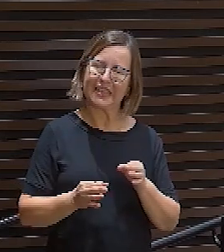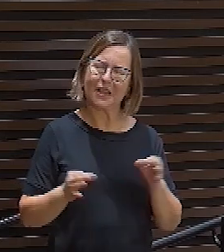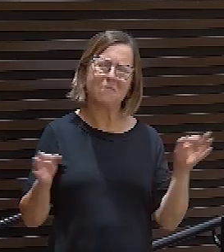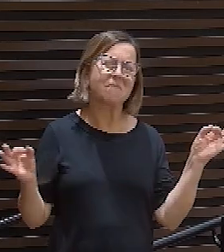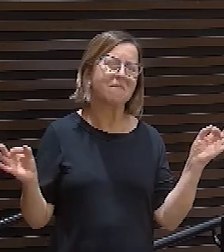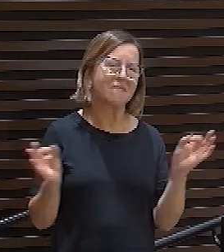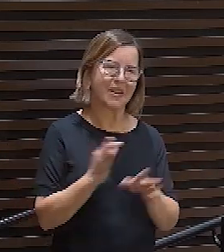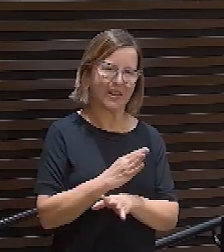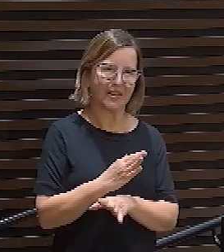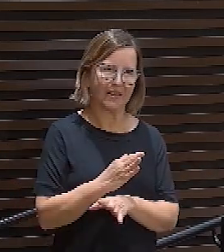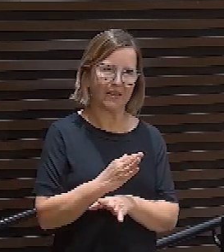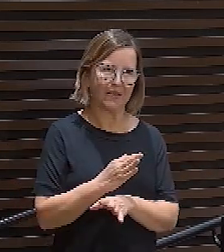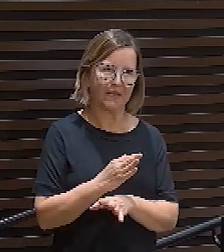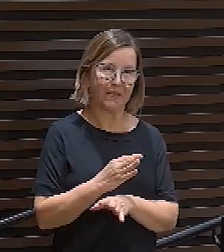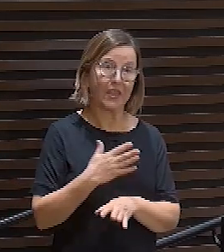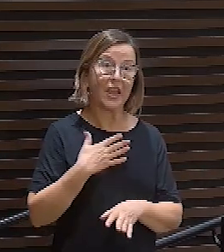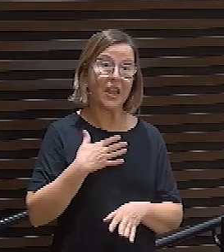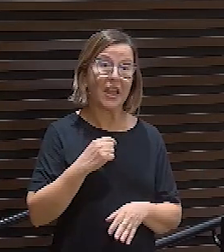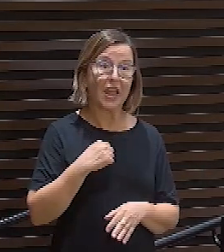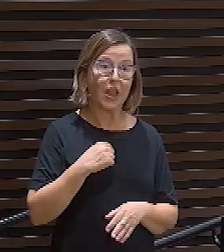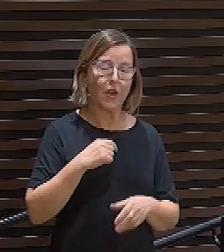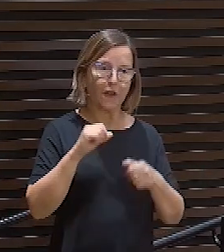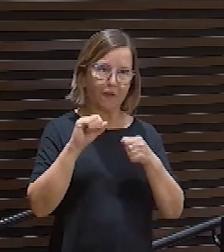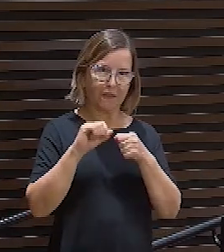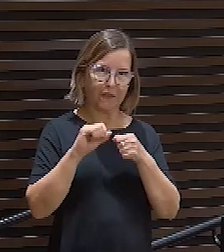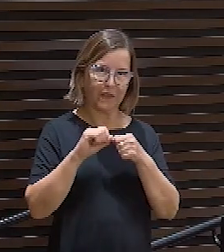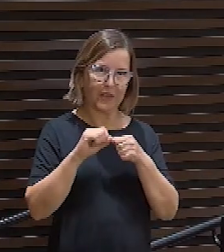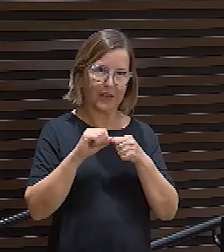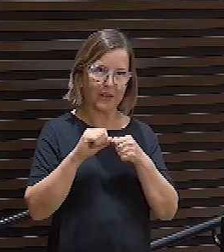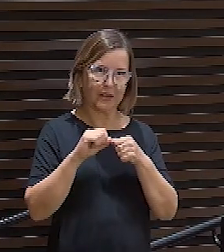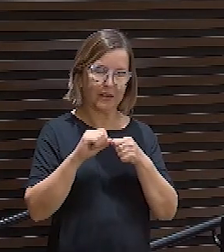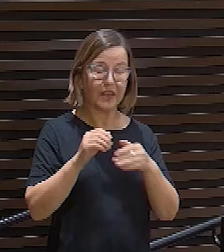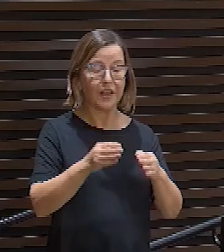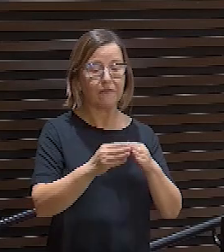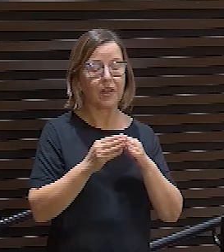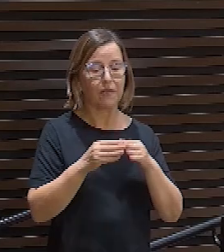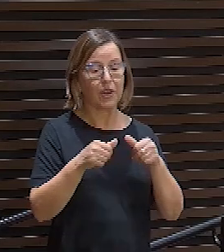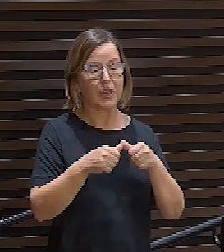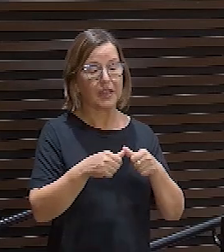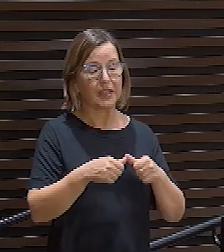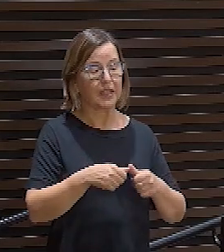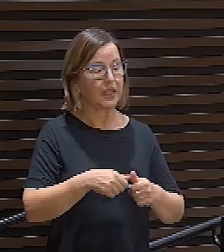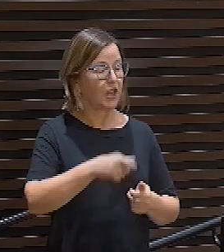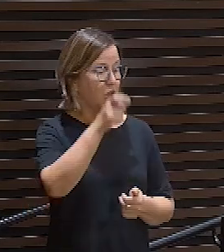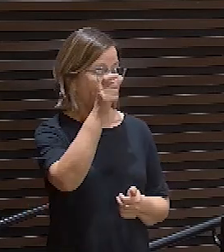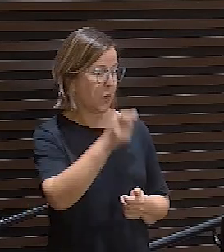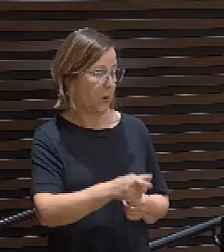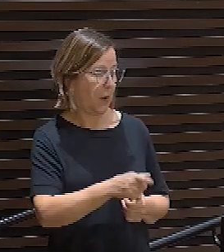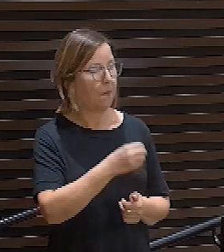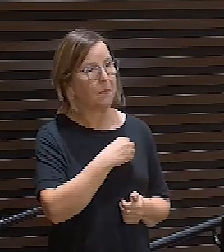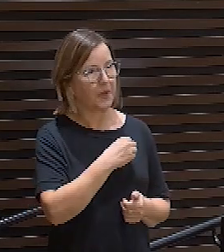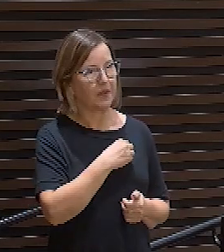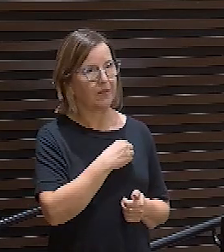plena, eu fiz isso em favor desse pecador. Olha os meus arquivos.